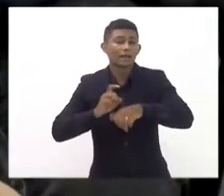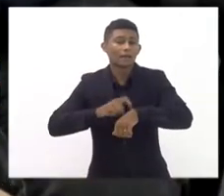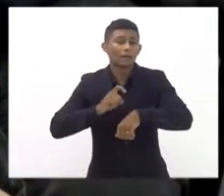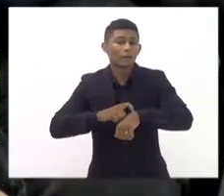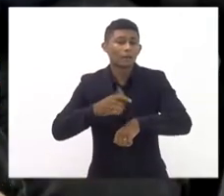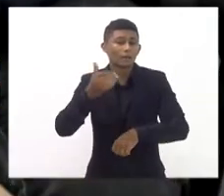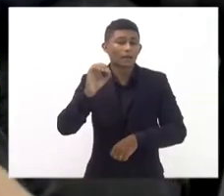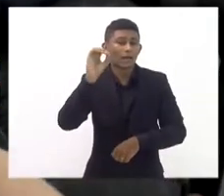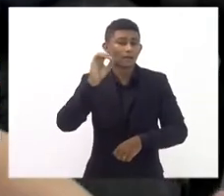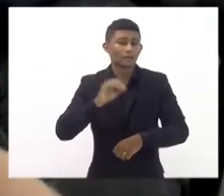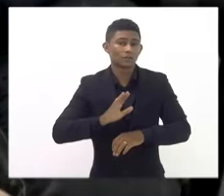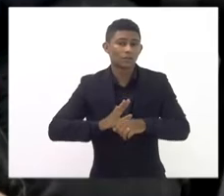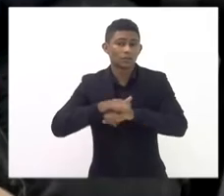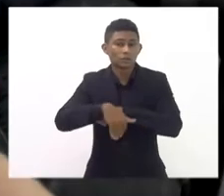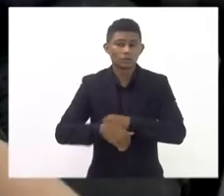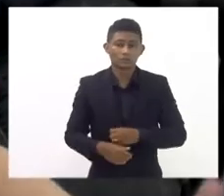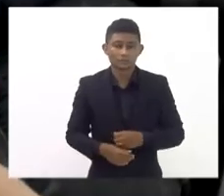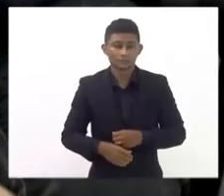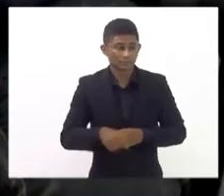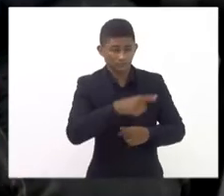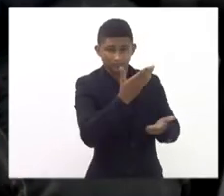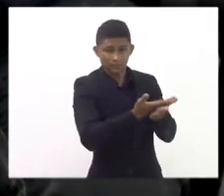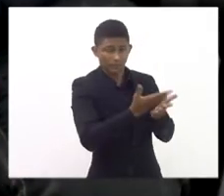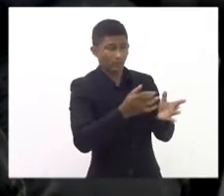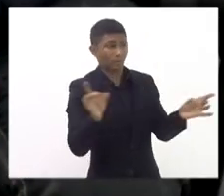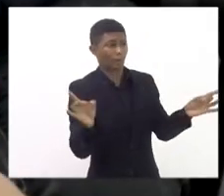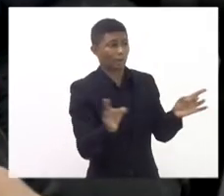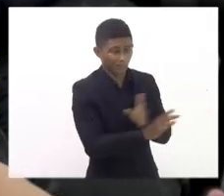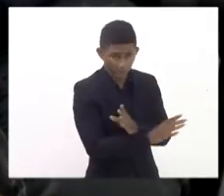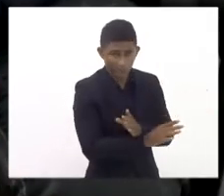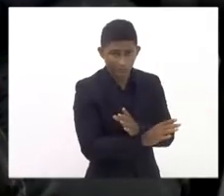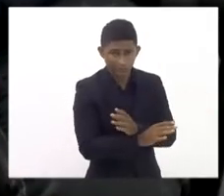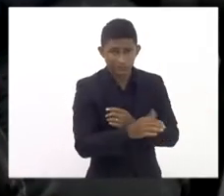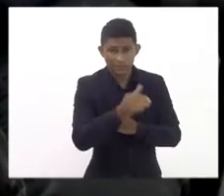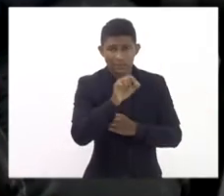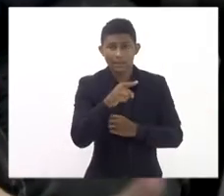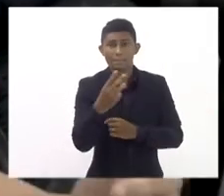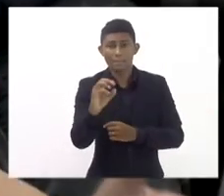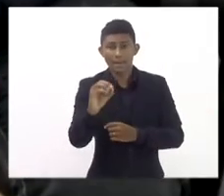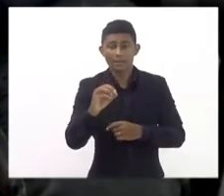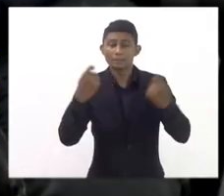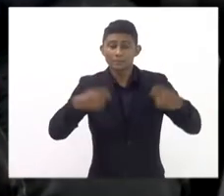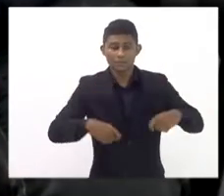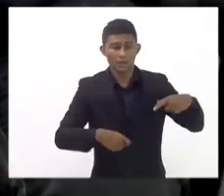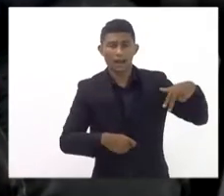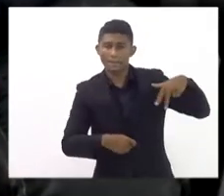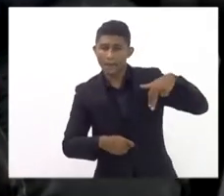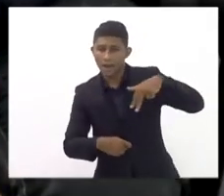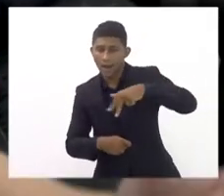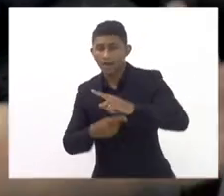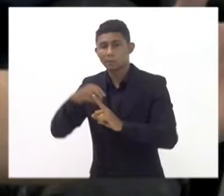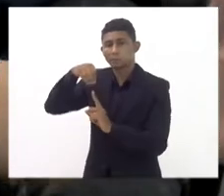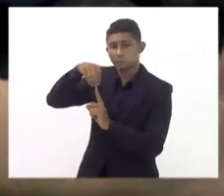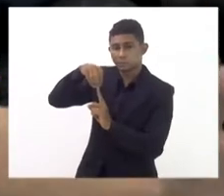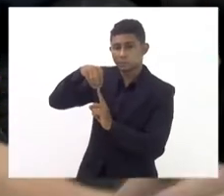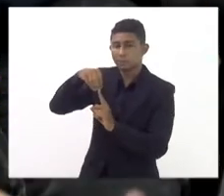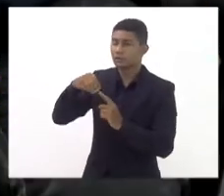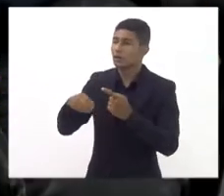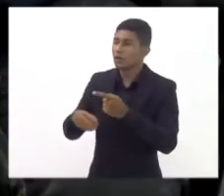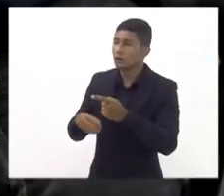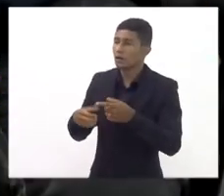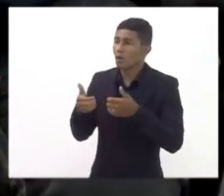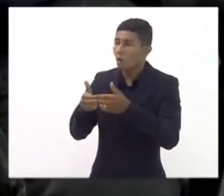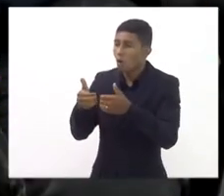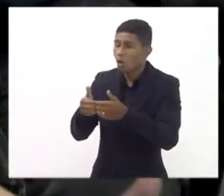até o ponto e, muitas vezes, o ônibus não vai estar lá até às 11, vai estar lá depois. Então, assim, esse tipo de atenção, nós temos aula